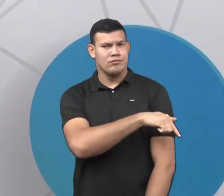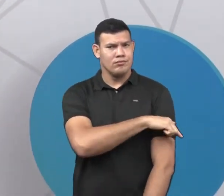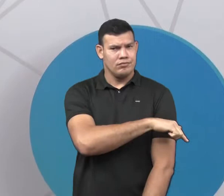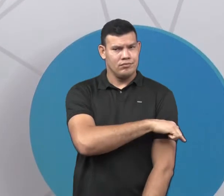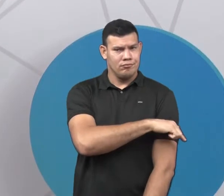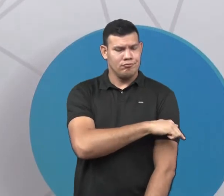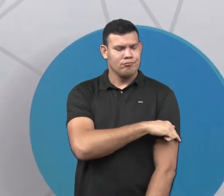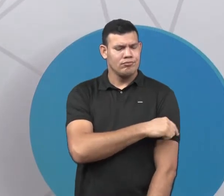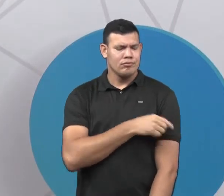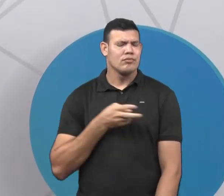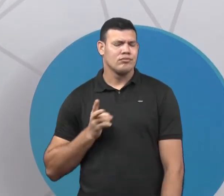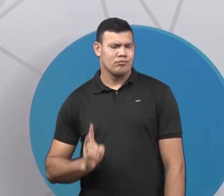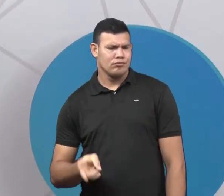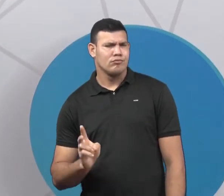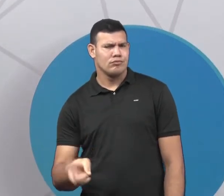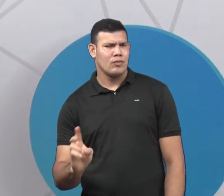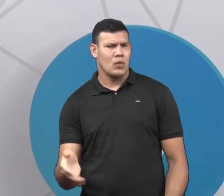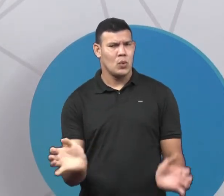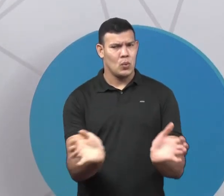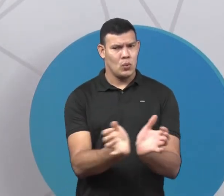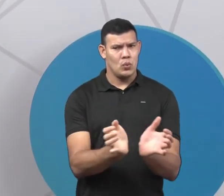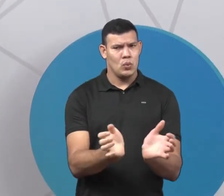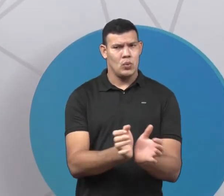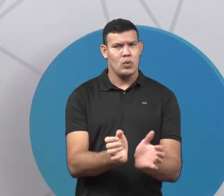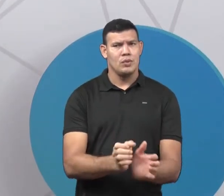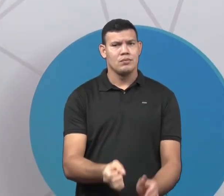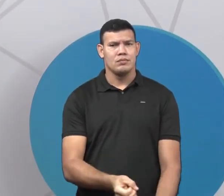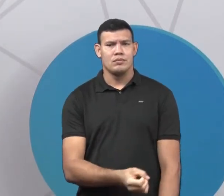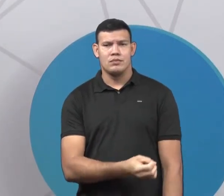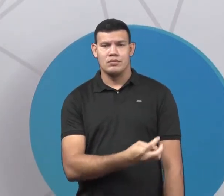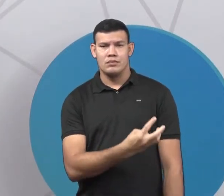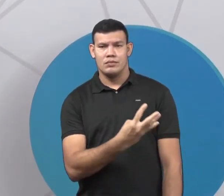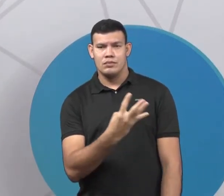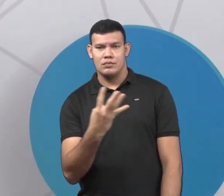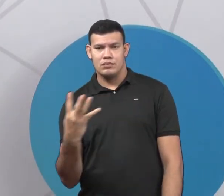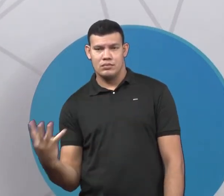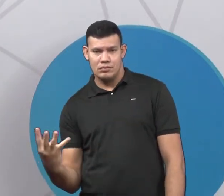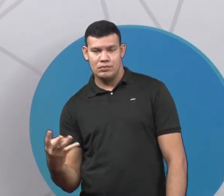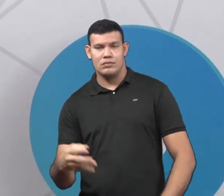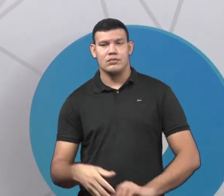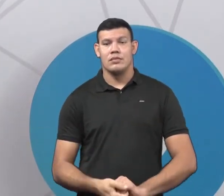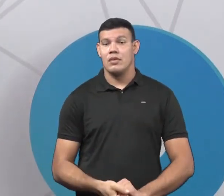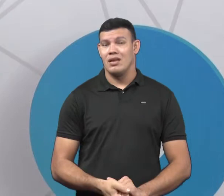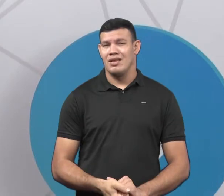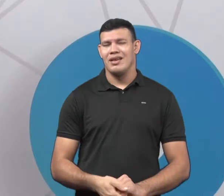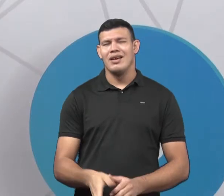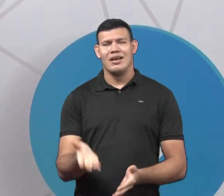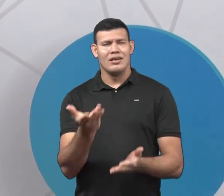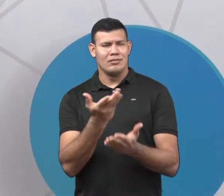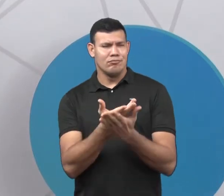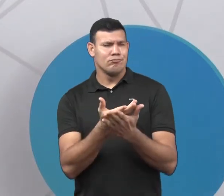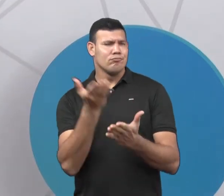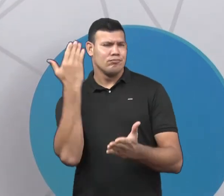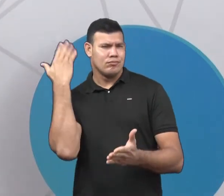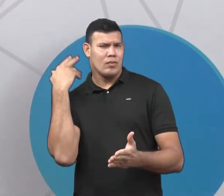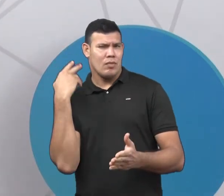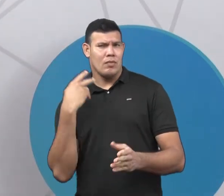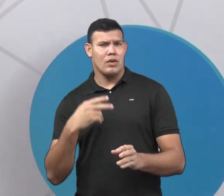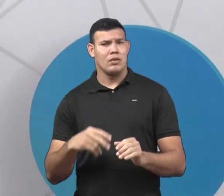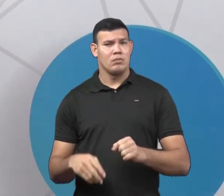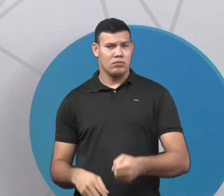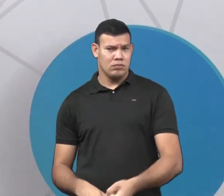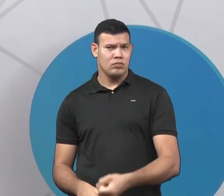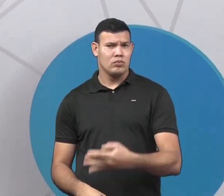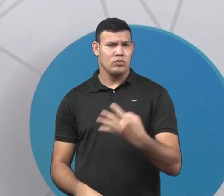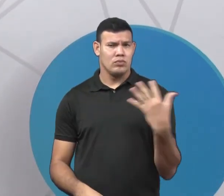continuidade ao conjunto dos números inteiros. Na última aula nós vimos potência, agora a gente vai ver raízes, né? Vamos ver